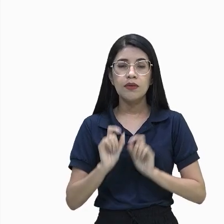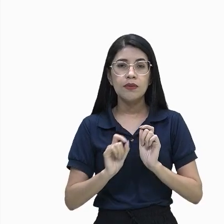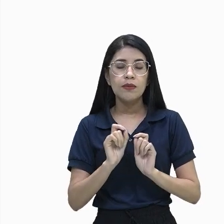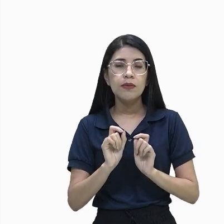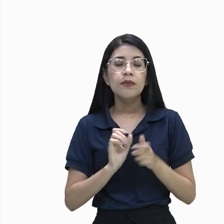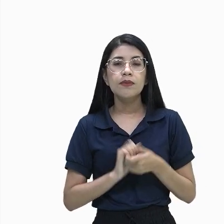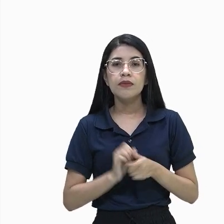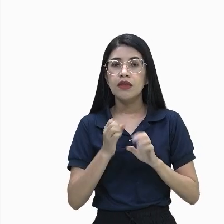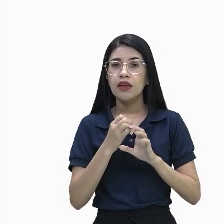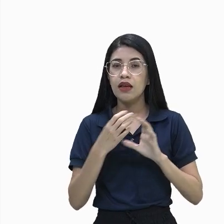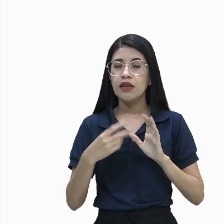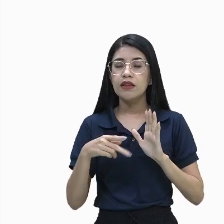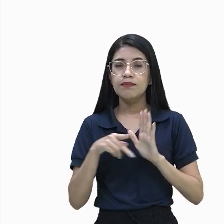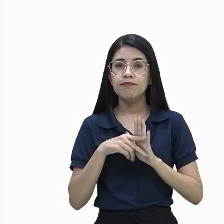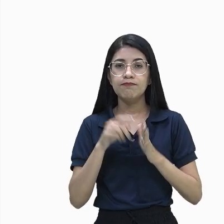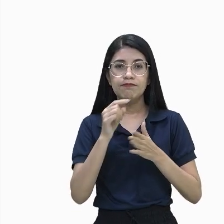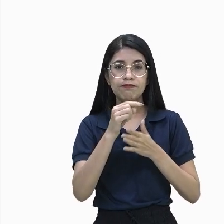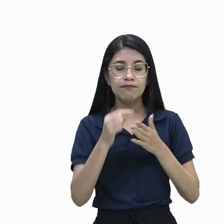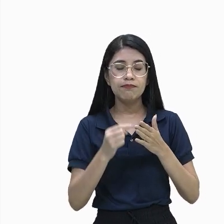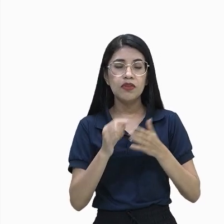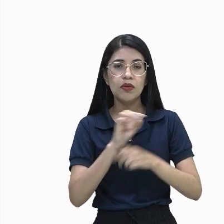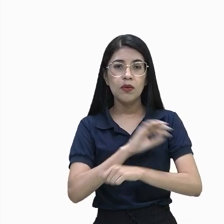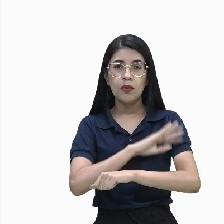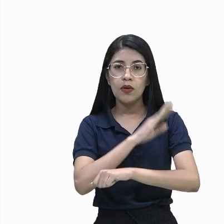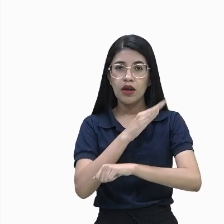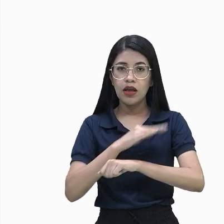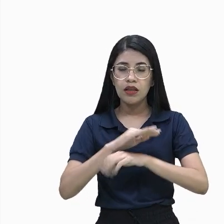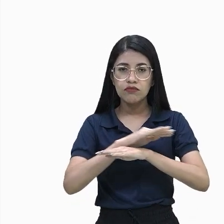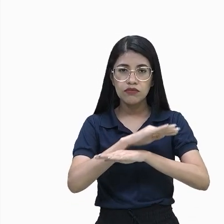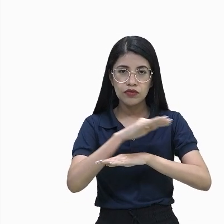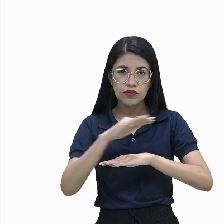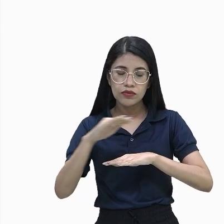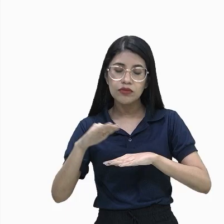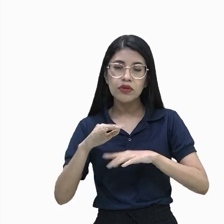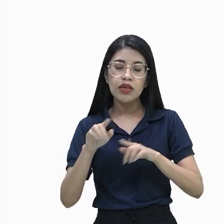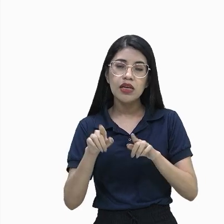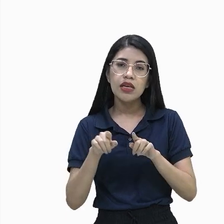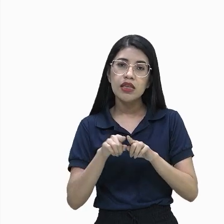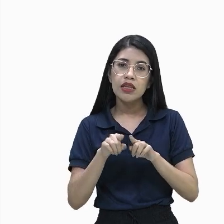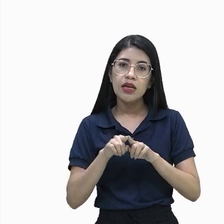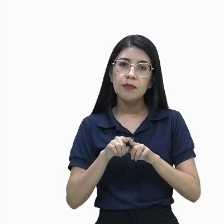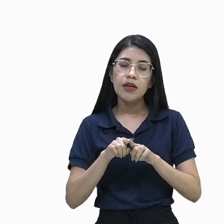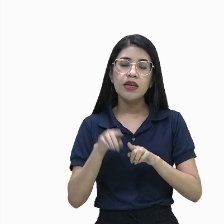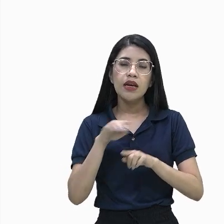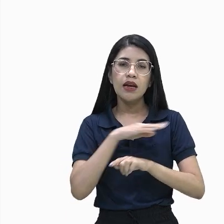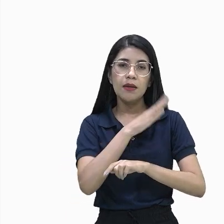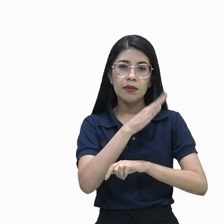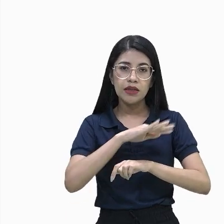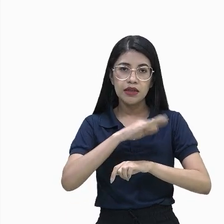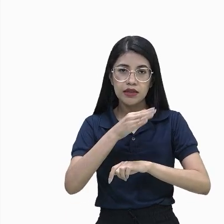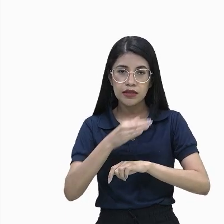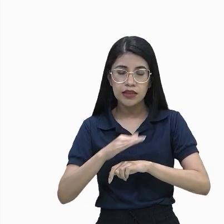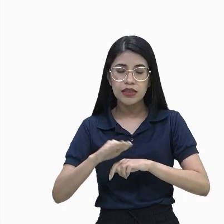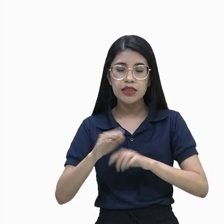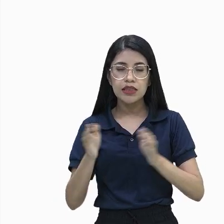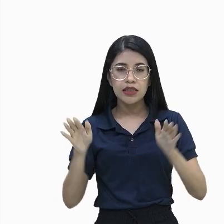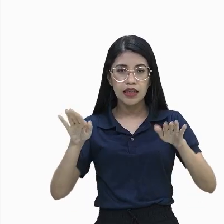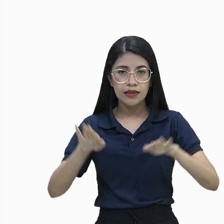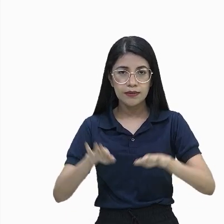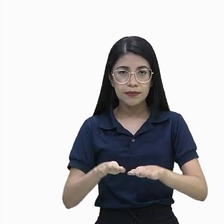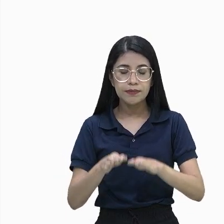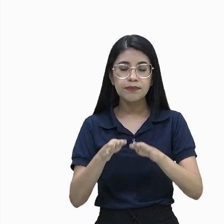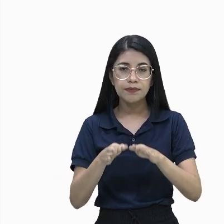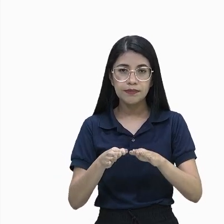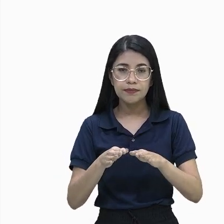as características do relevo de planalto, planícies e depressões, que a